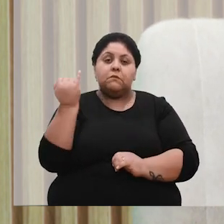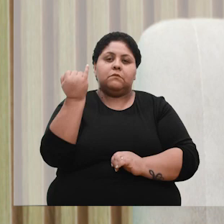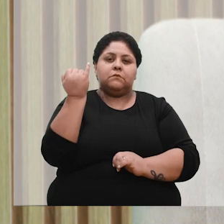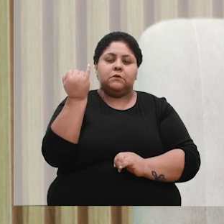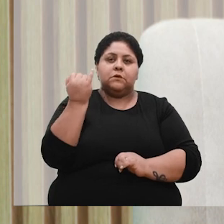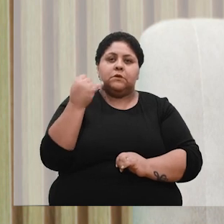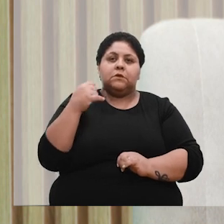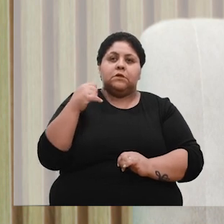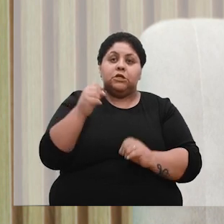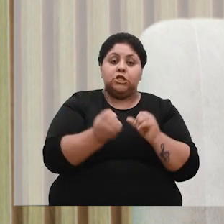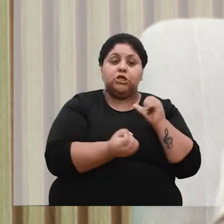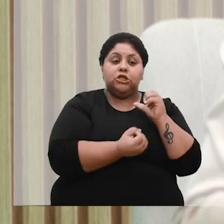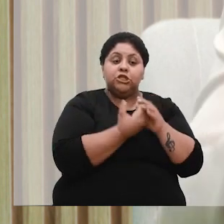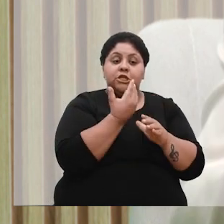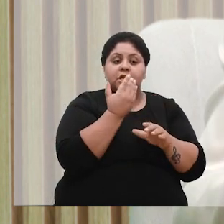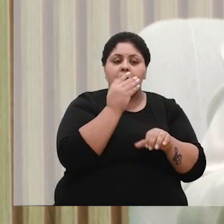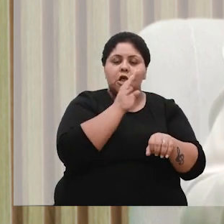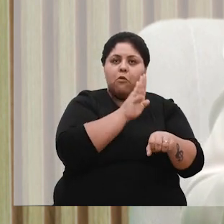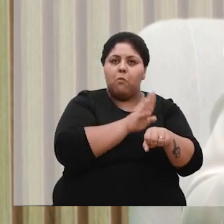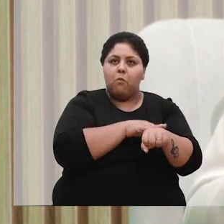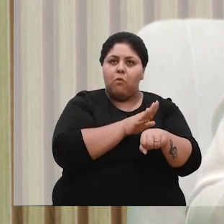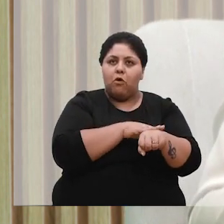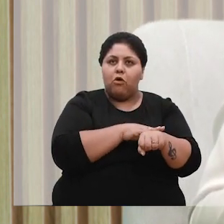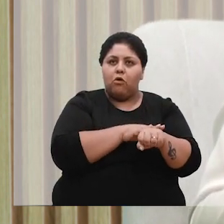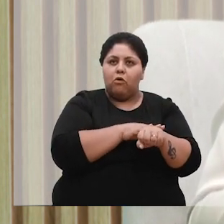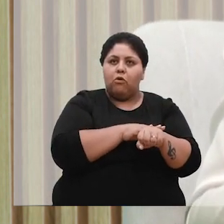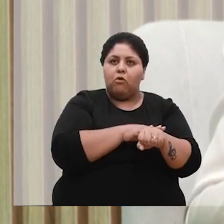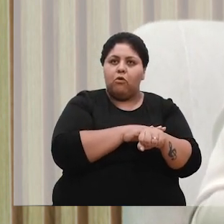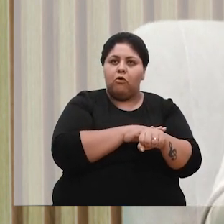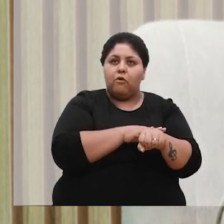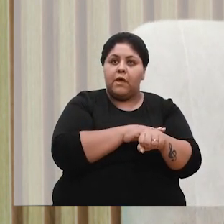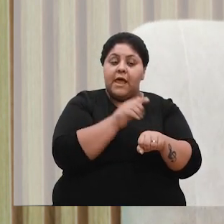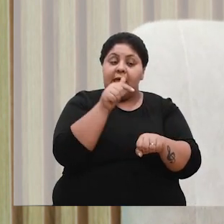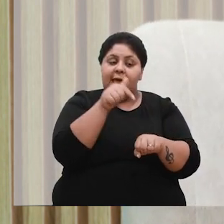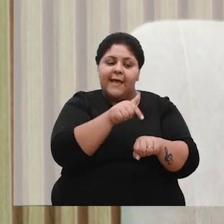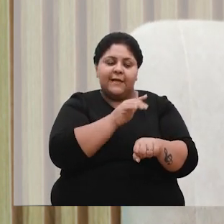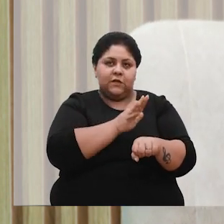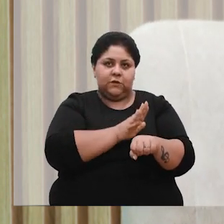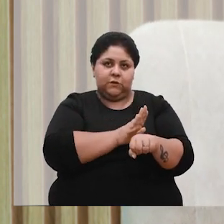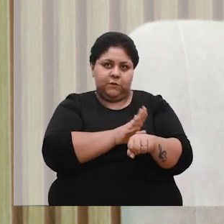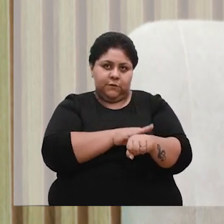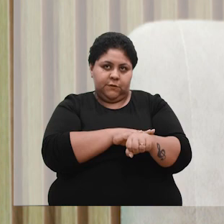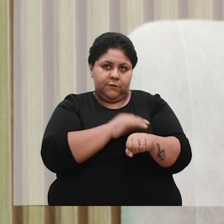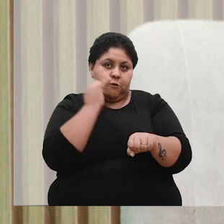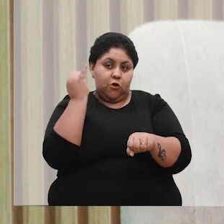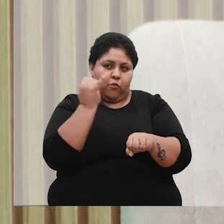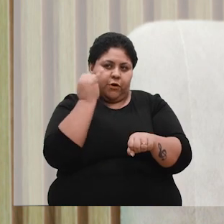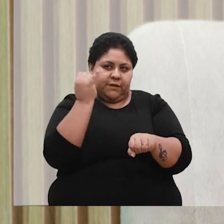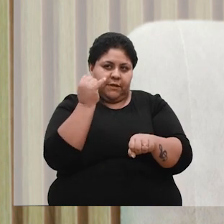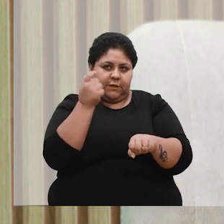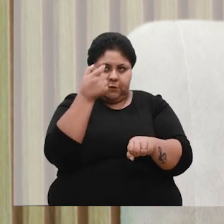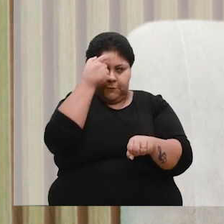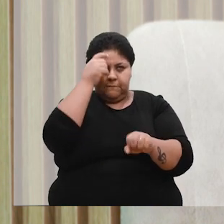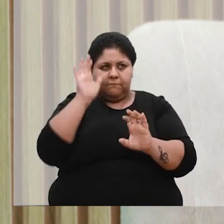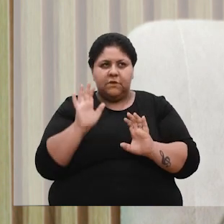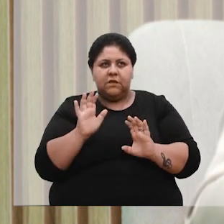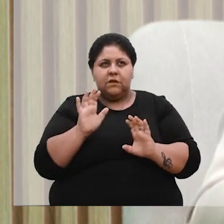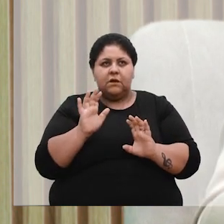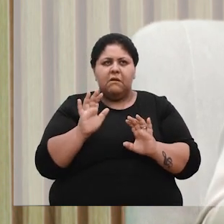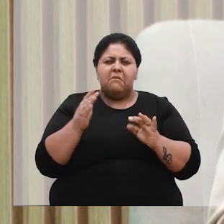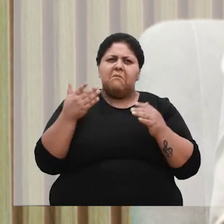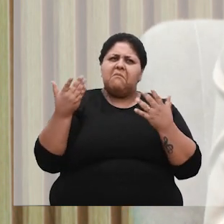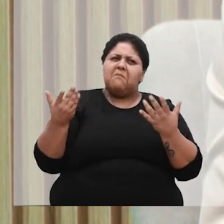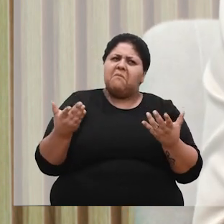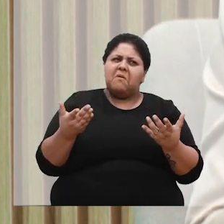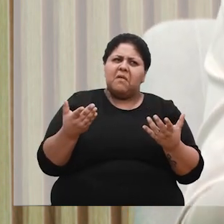quanto é importante que a gente crie esse momento para que, pelo menos este momento, seja um momento de reflexão. Porque a